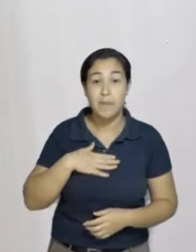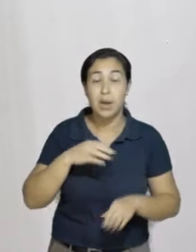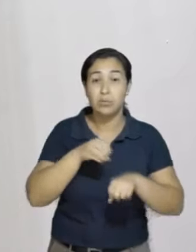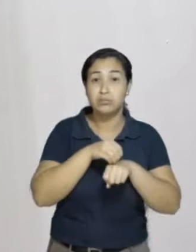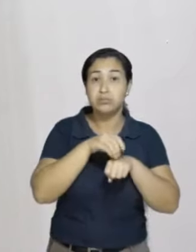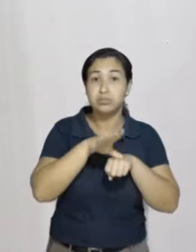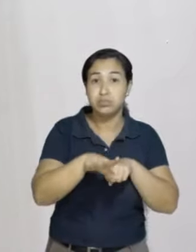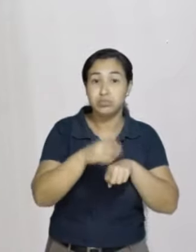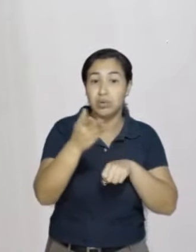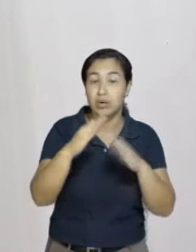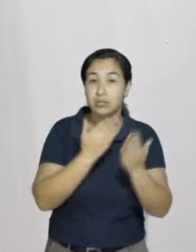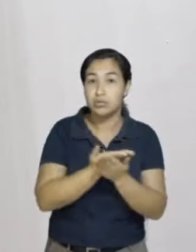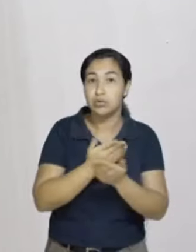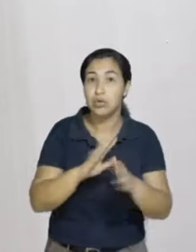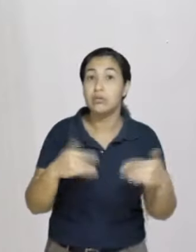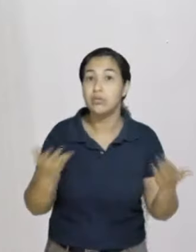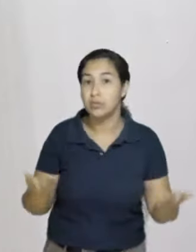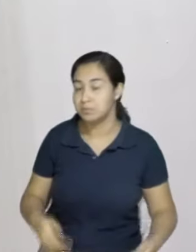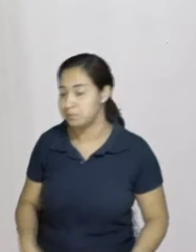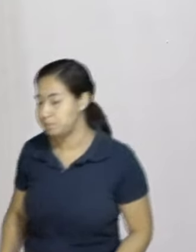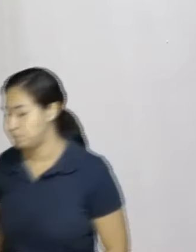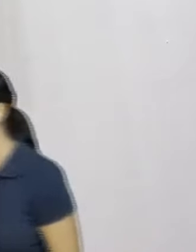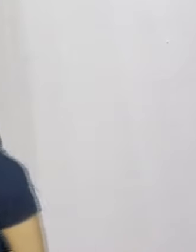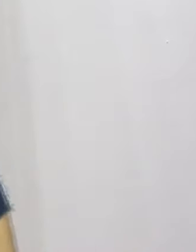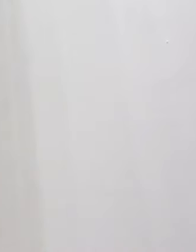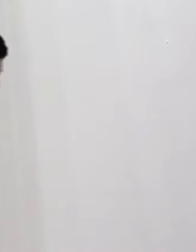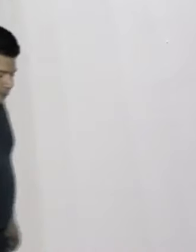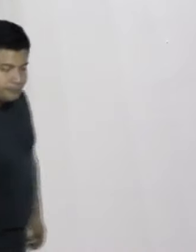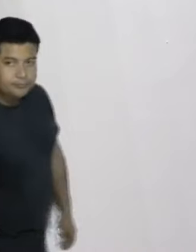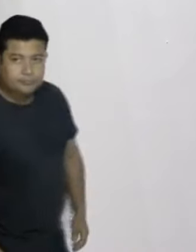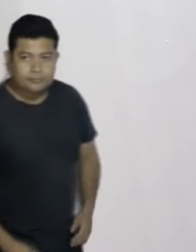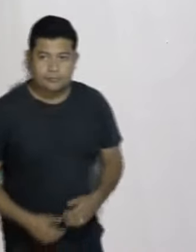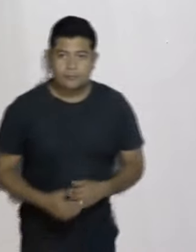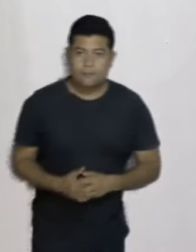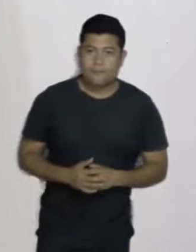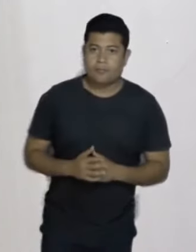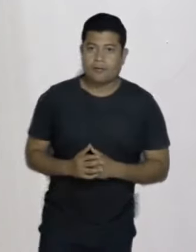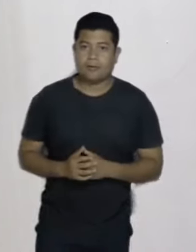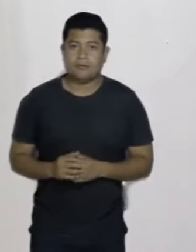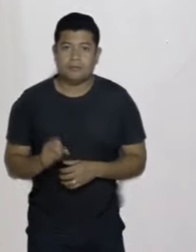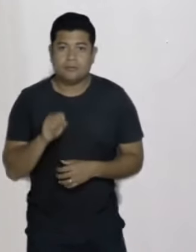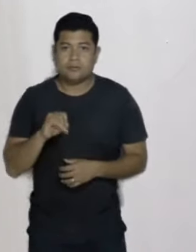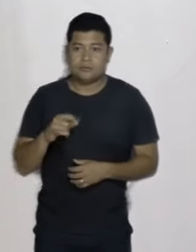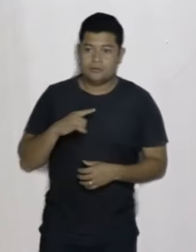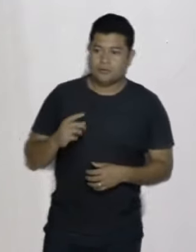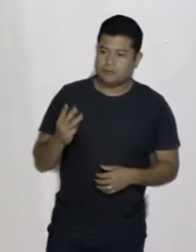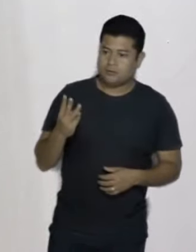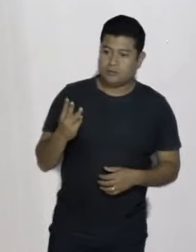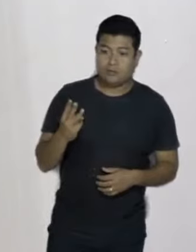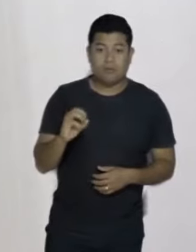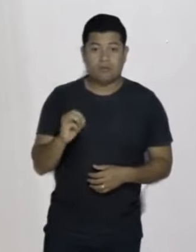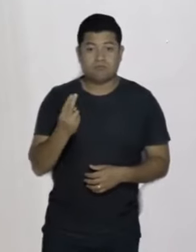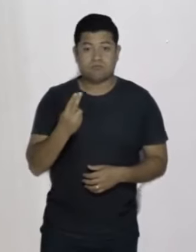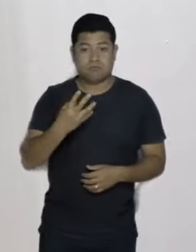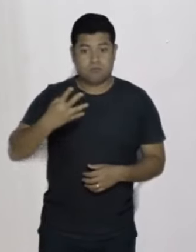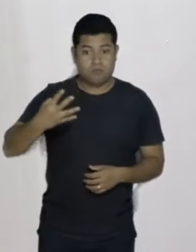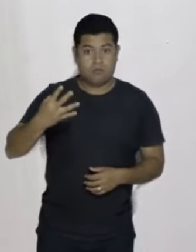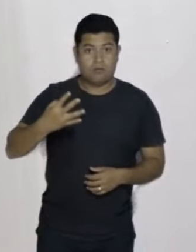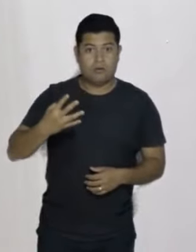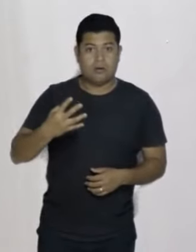que eu dei para a escola para o diretor quando eu liguei se tiver três quatro alunos que não se sentem